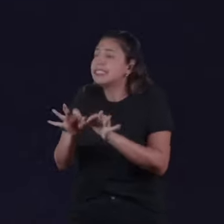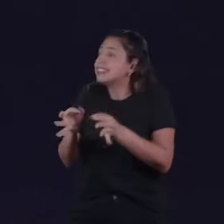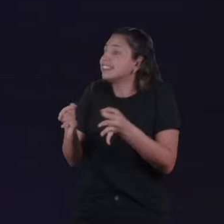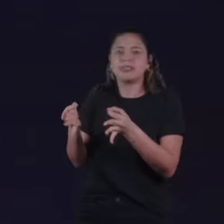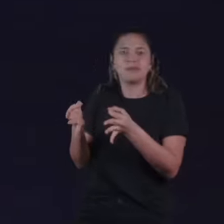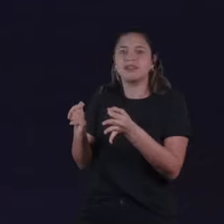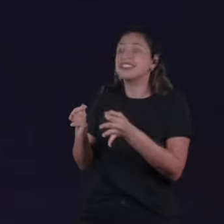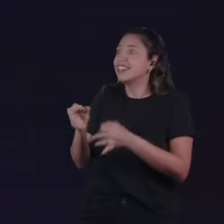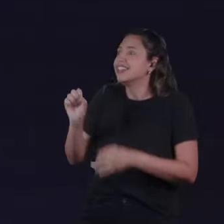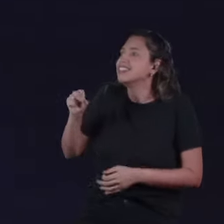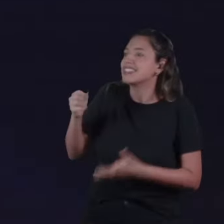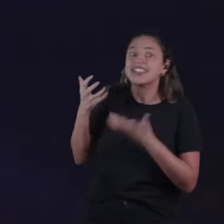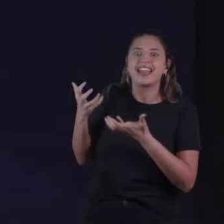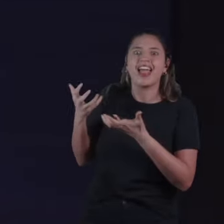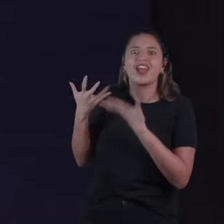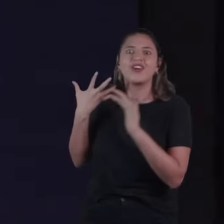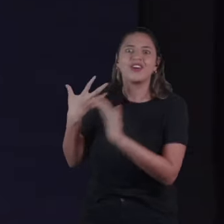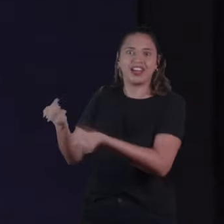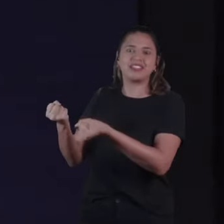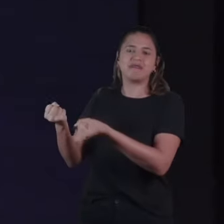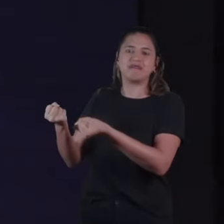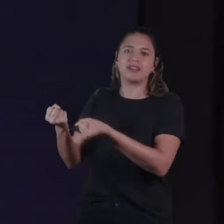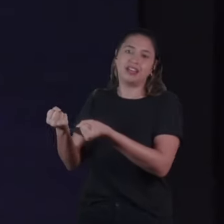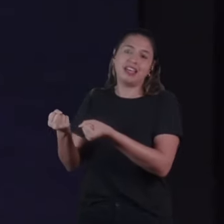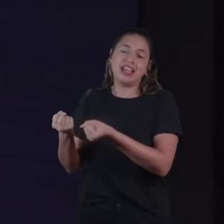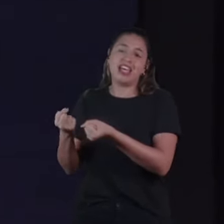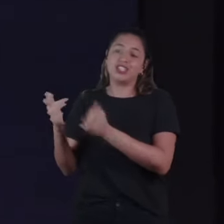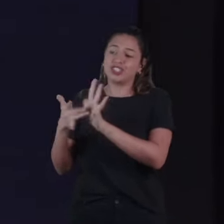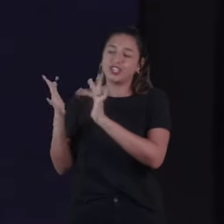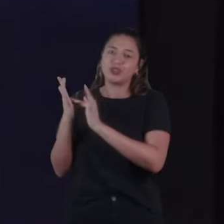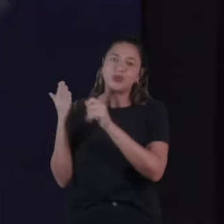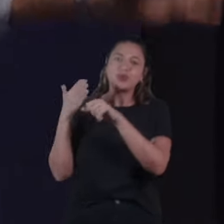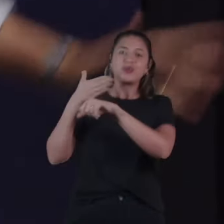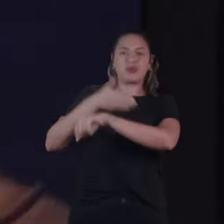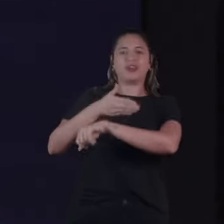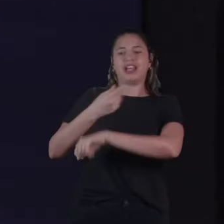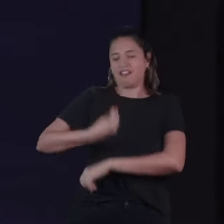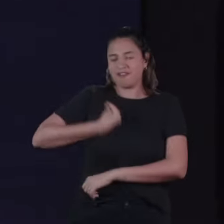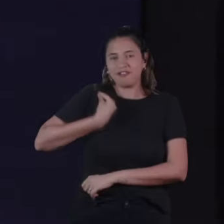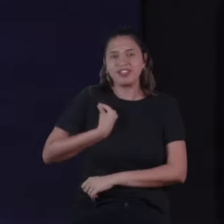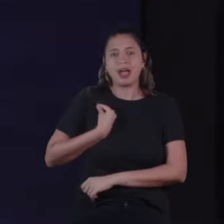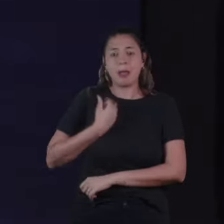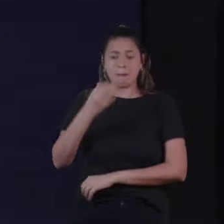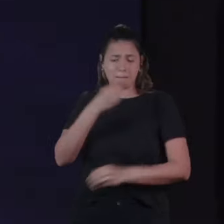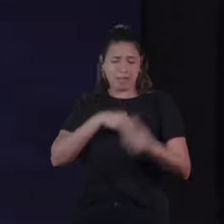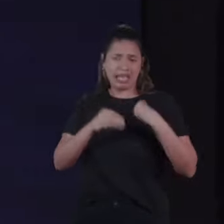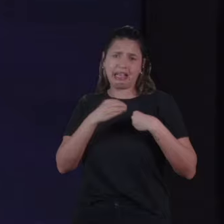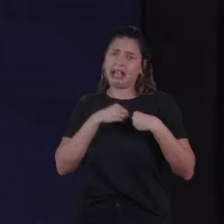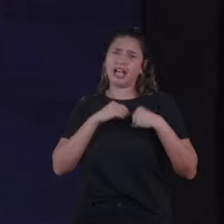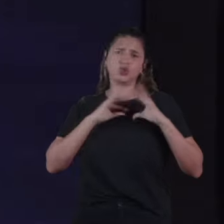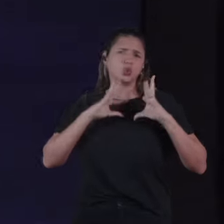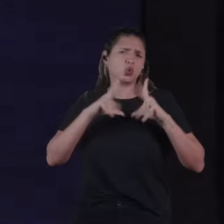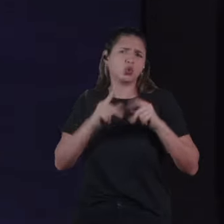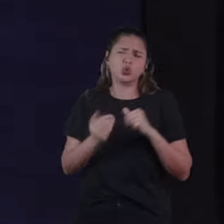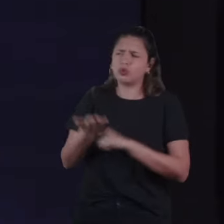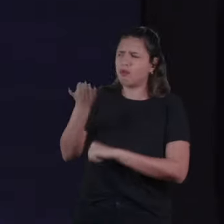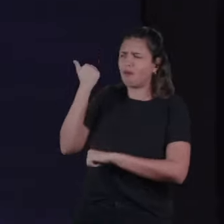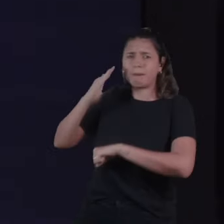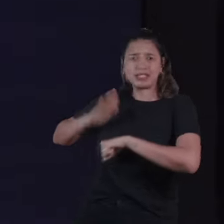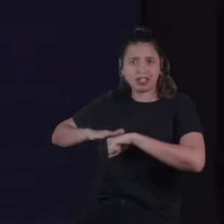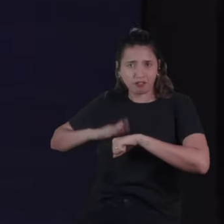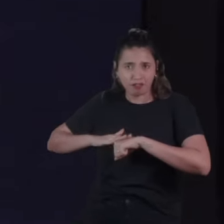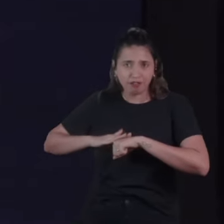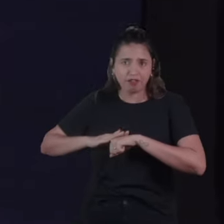para Deus, Ele de fato entra na tua vida, seus pecados, toda a sua história é perdoada, e daqui para frente Ele